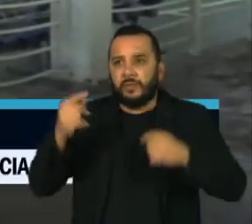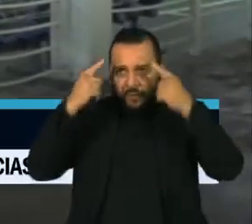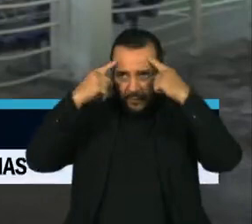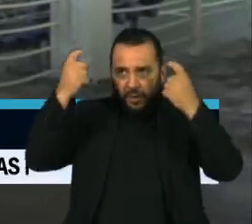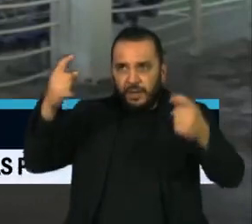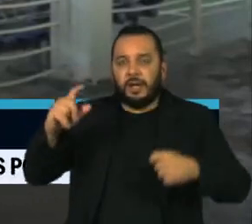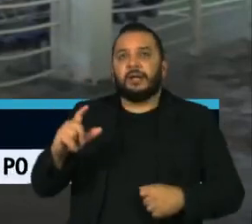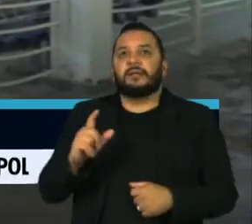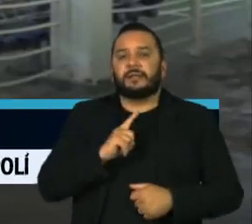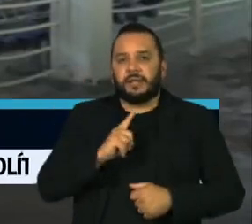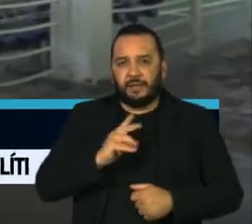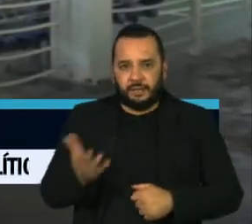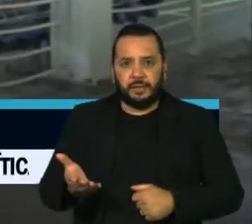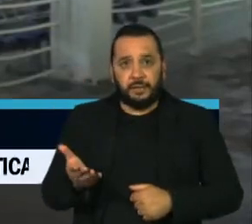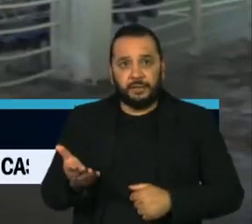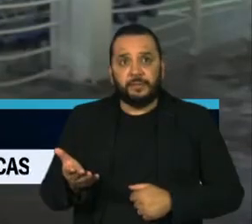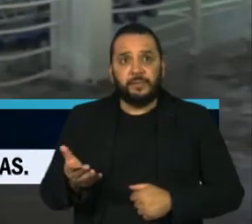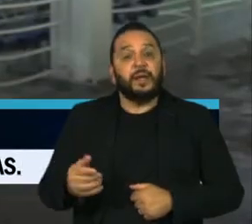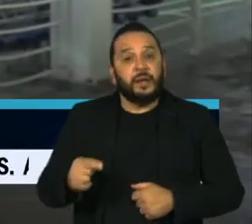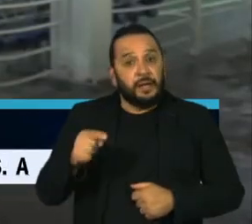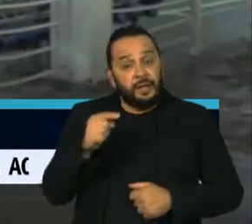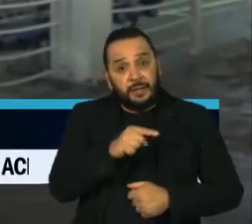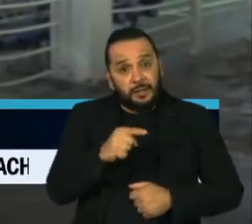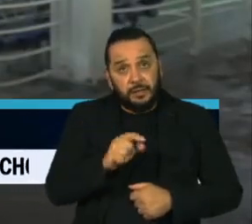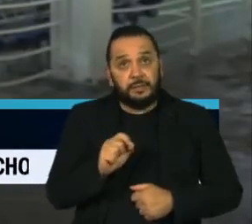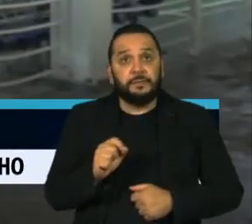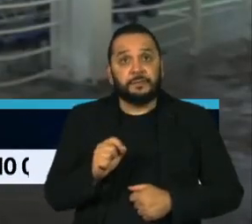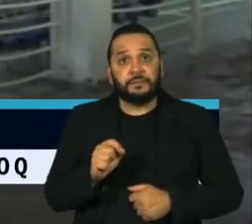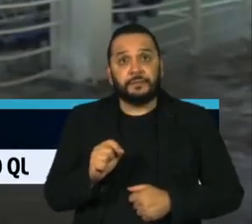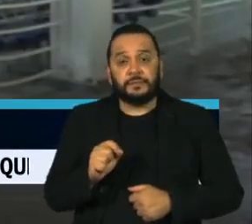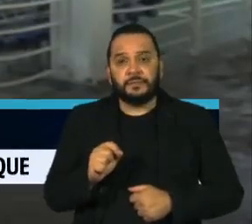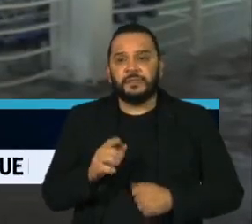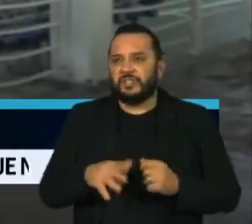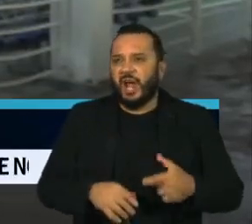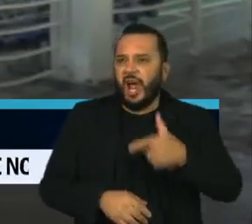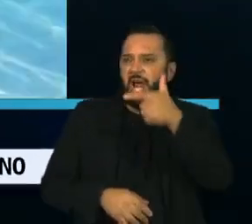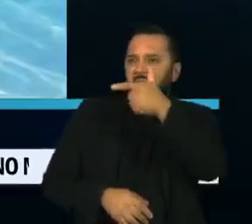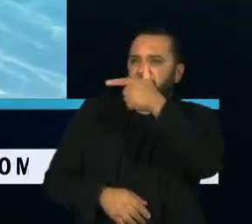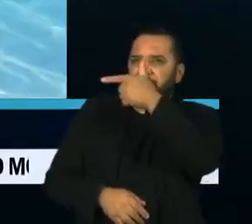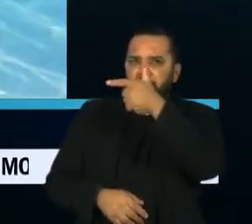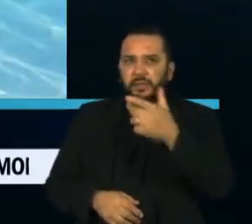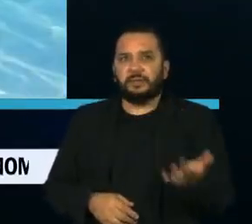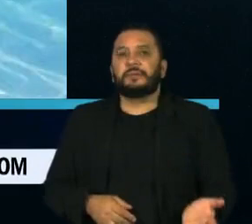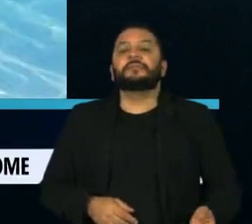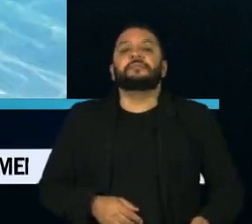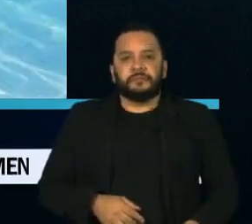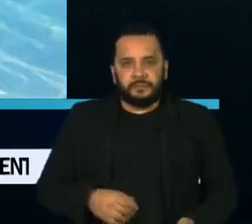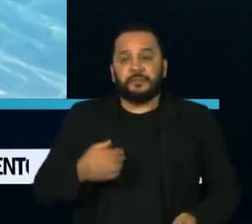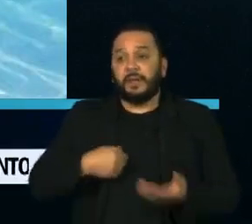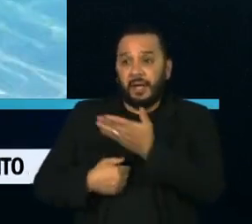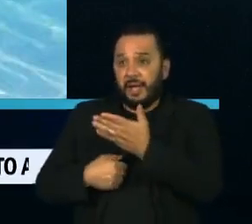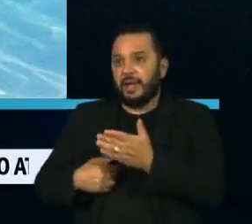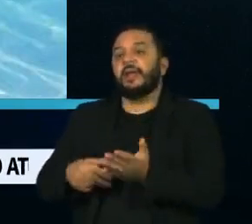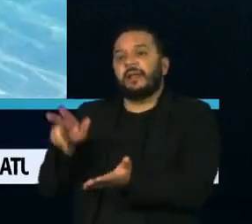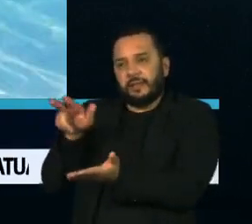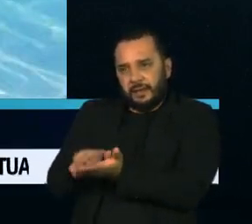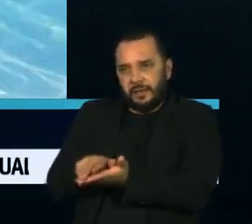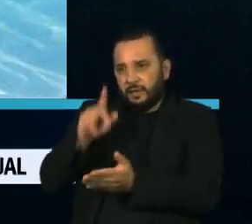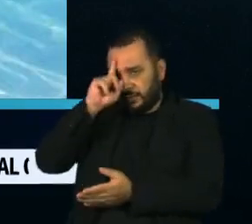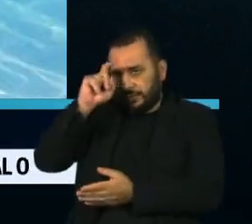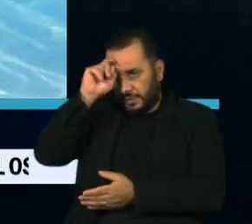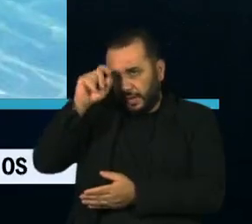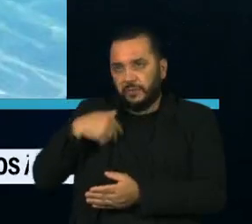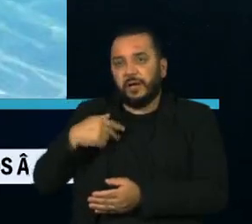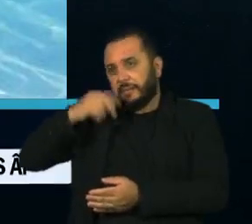violento. Desde o primeiro momento ele apontou a arma para nós. Guaranho está internado em estado grave e teve a